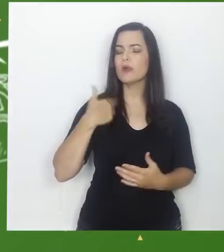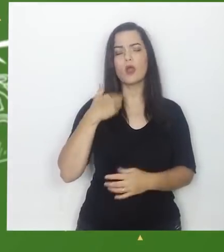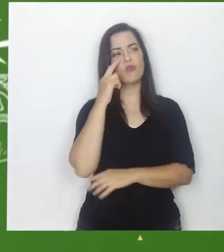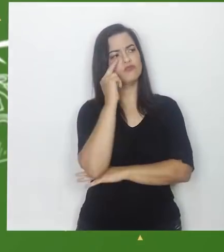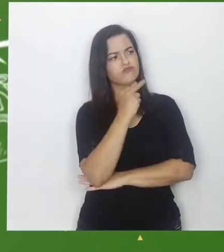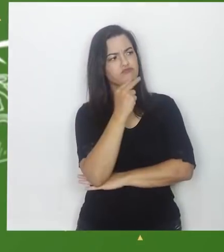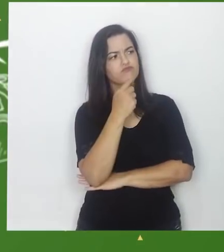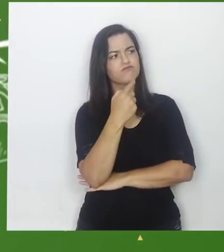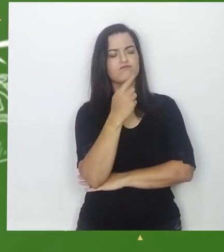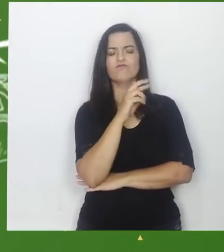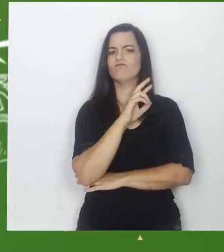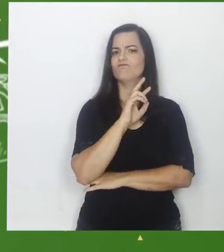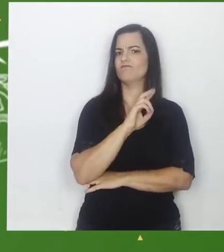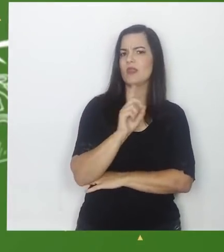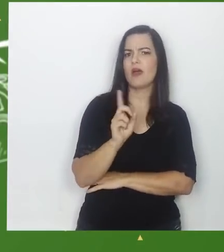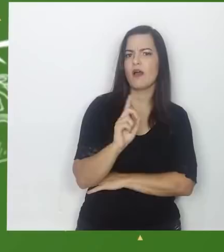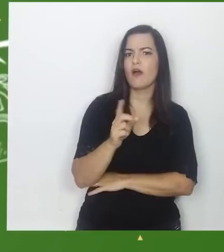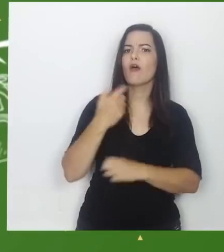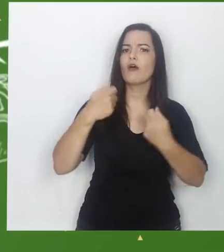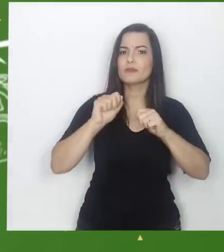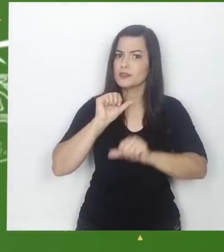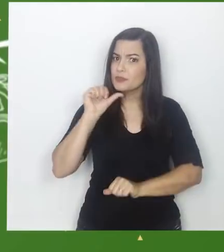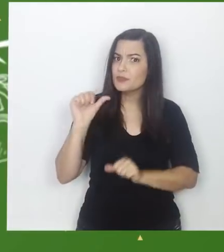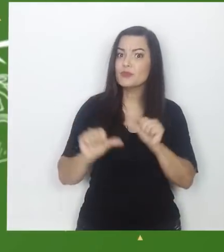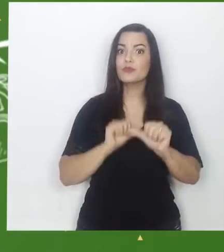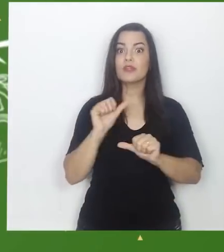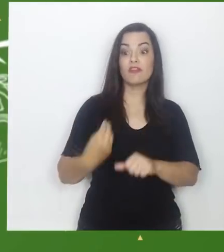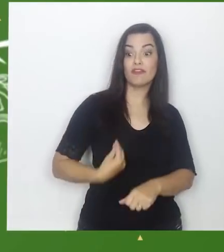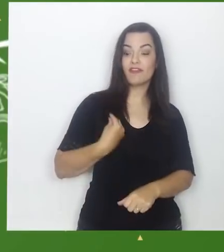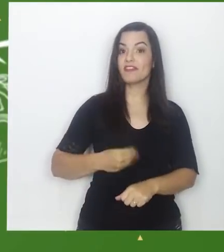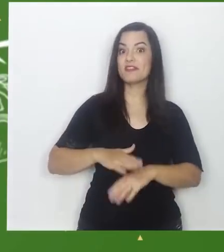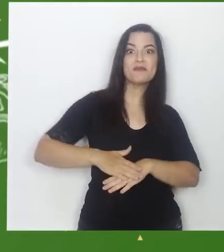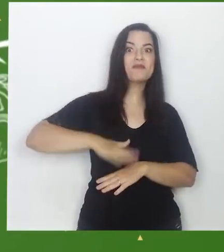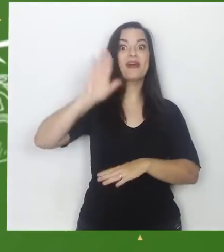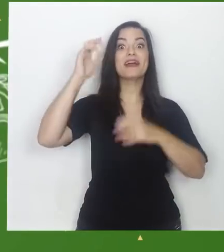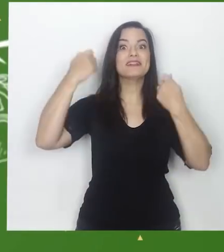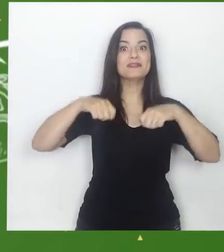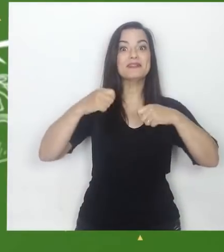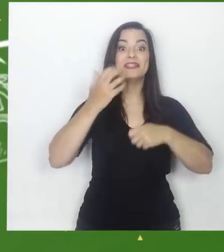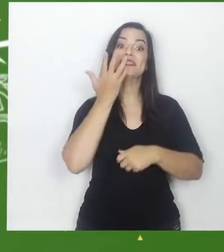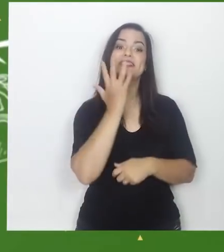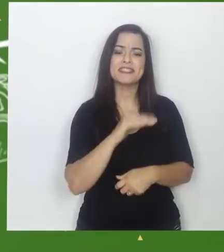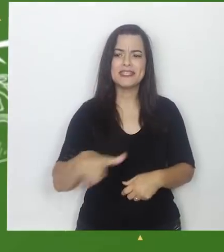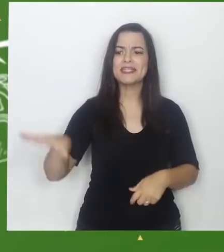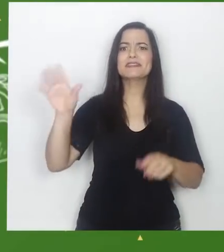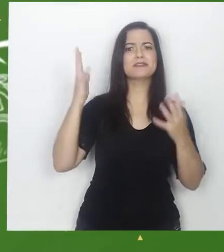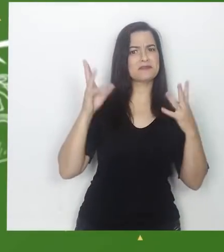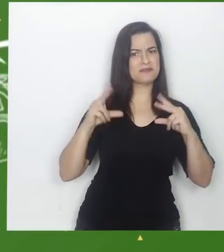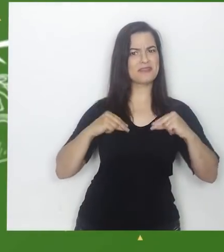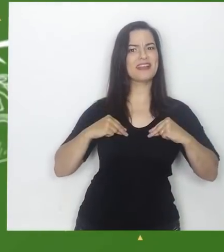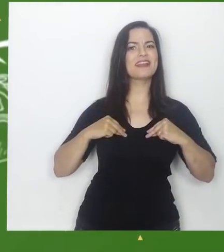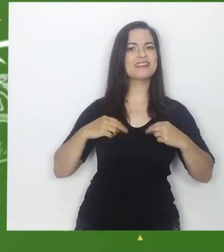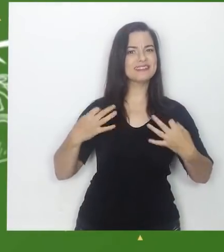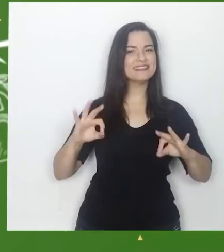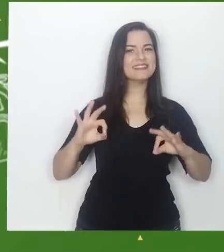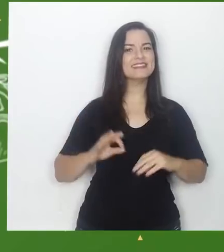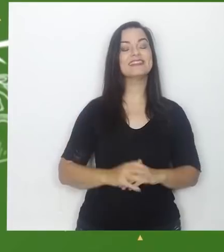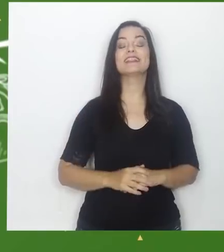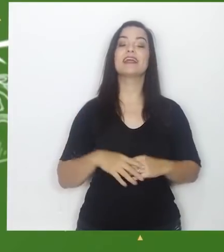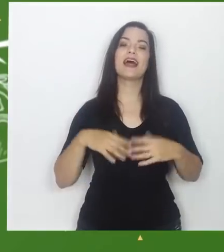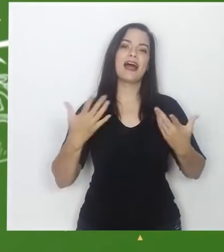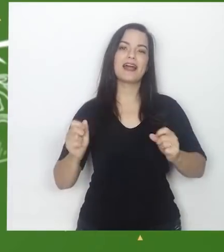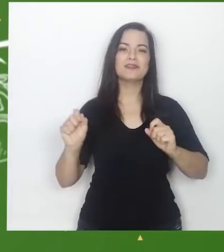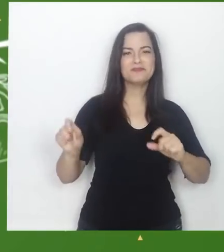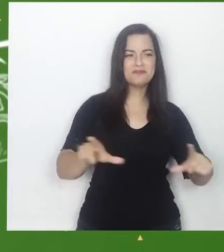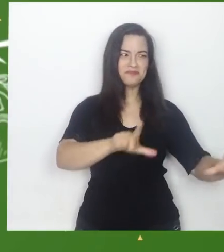falou assim, não, precisamos dar mais vida para tudo isso, porque as crianças merecem. E aí,